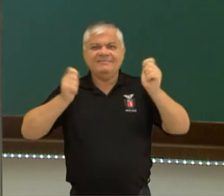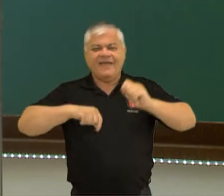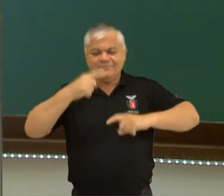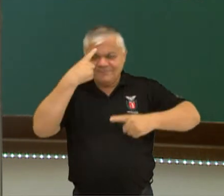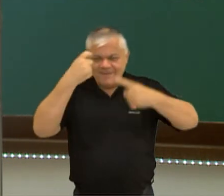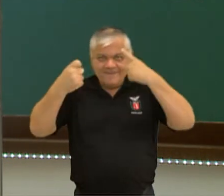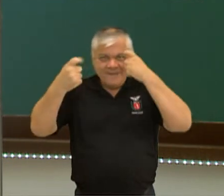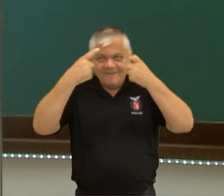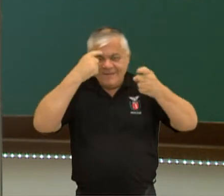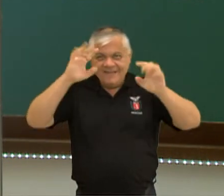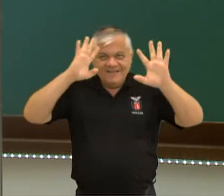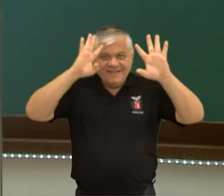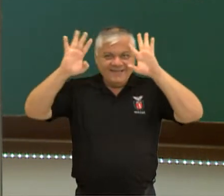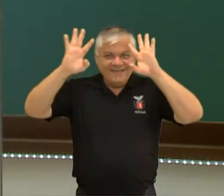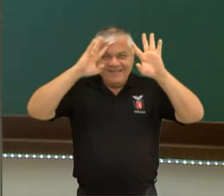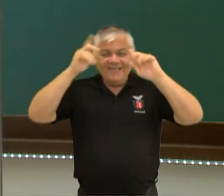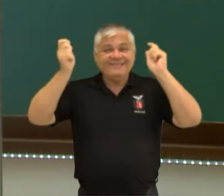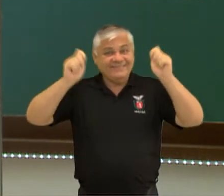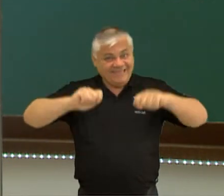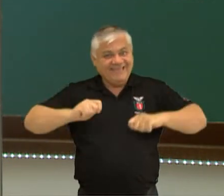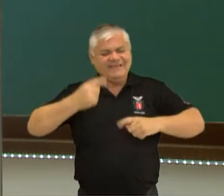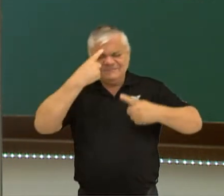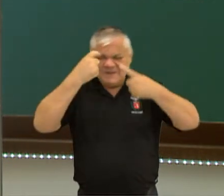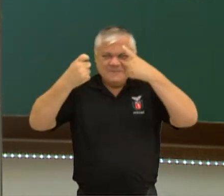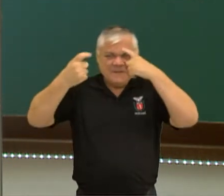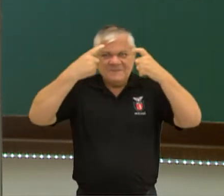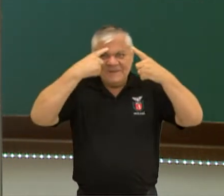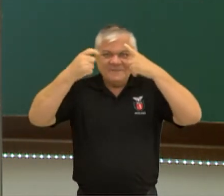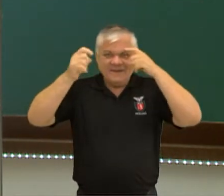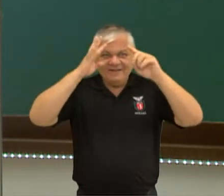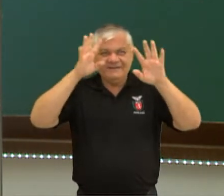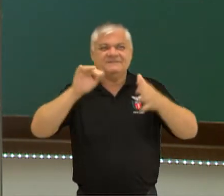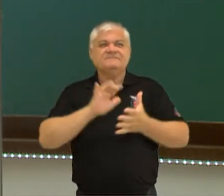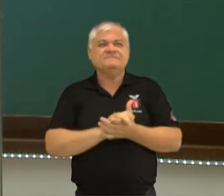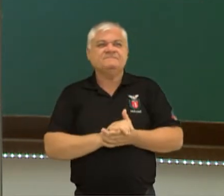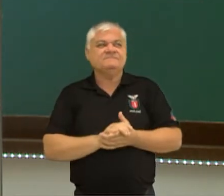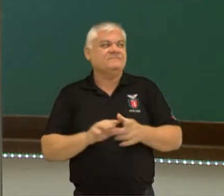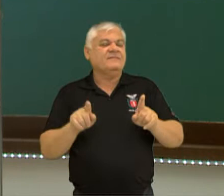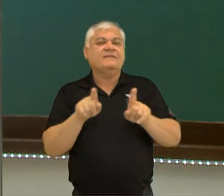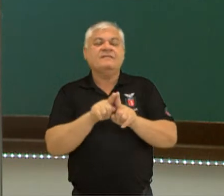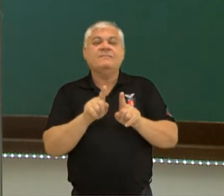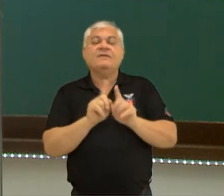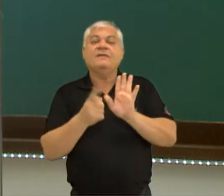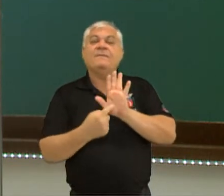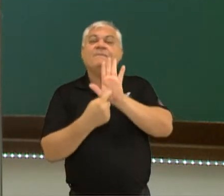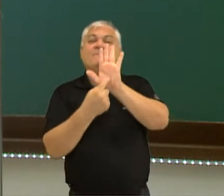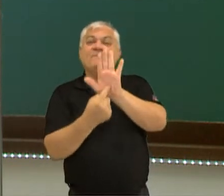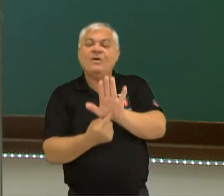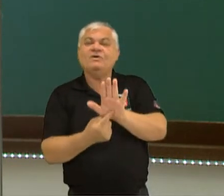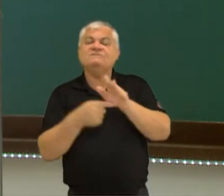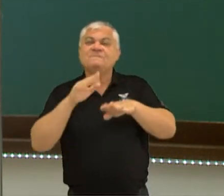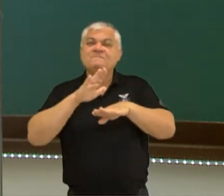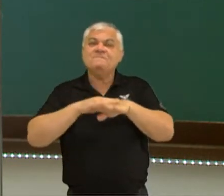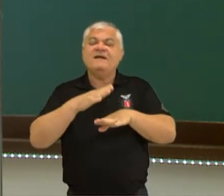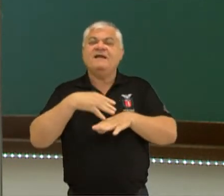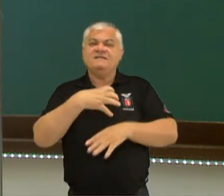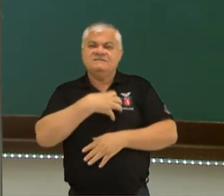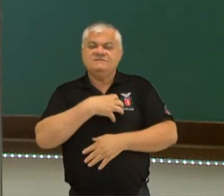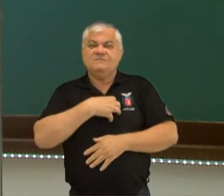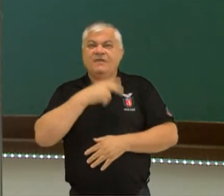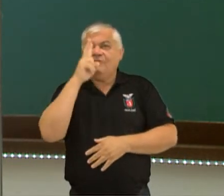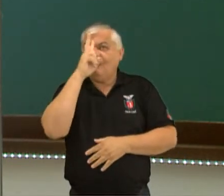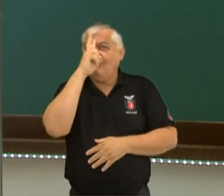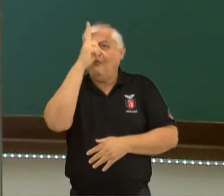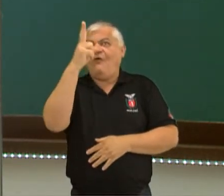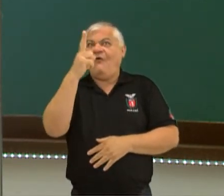inventiva, não é apenas inspiração, o produto dele. Ainda ele consegue revelar e intensificar as emoções e os